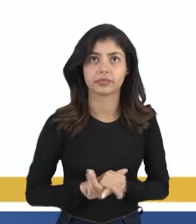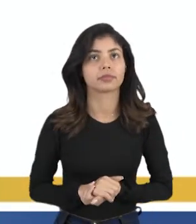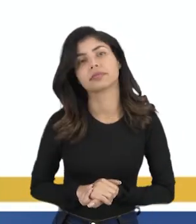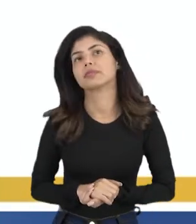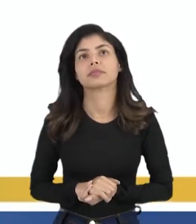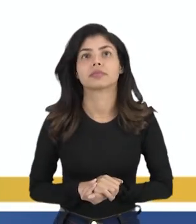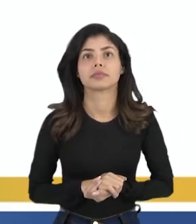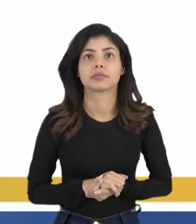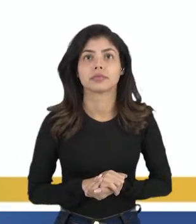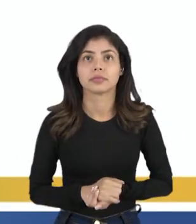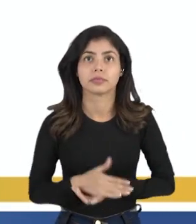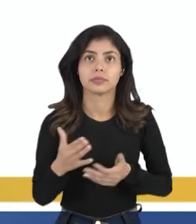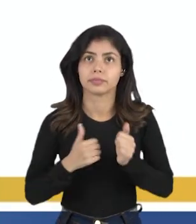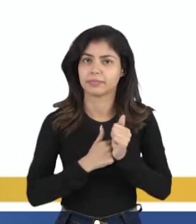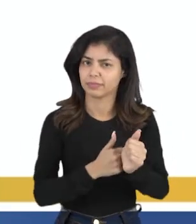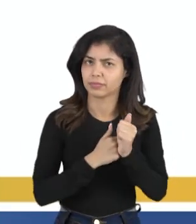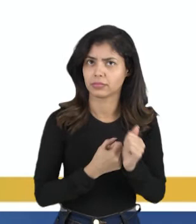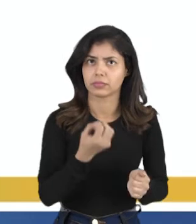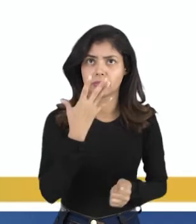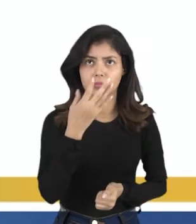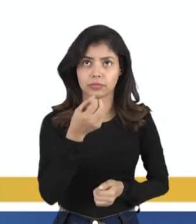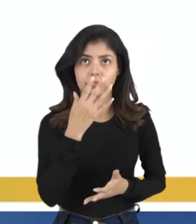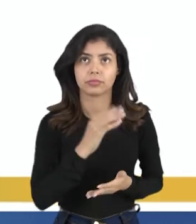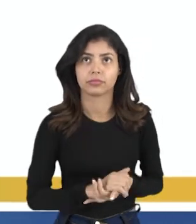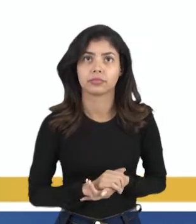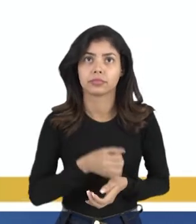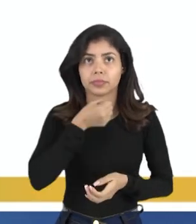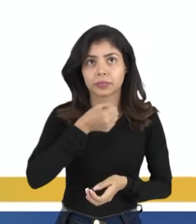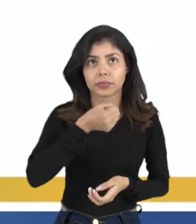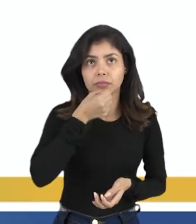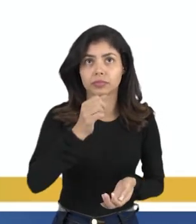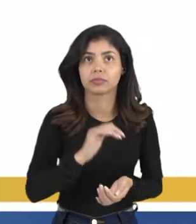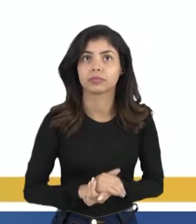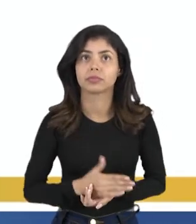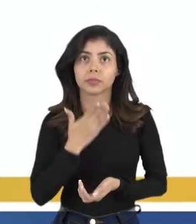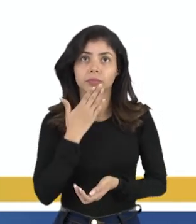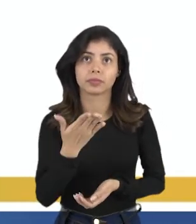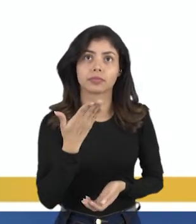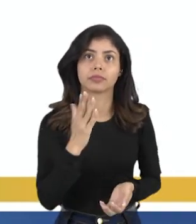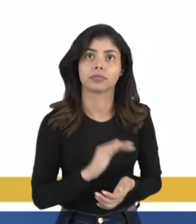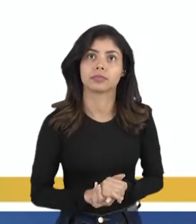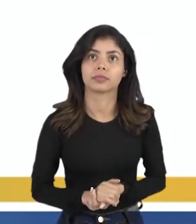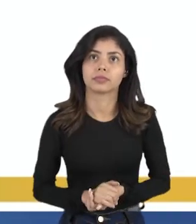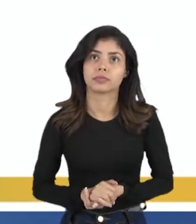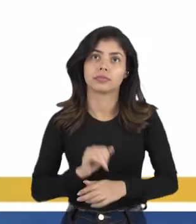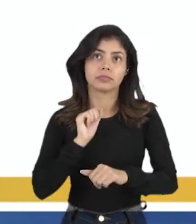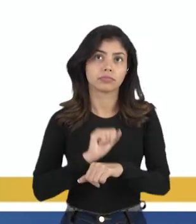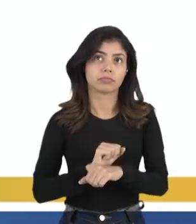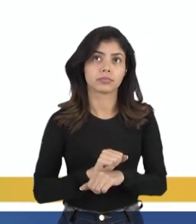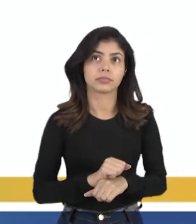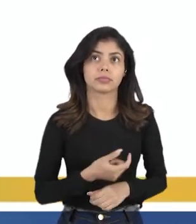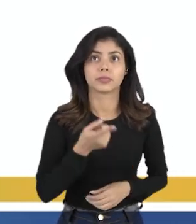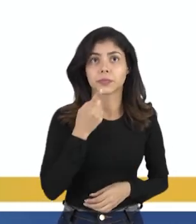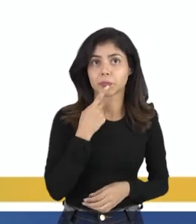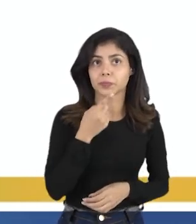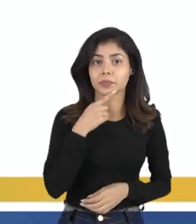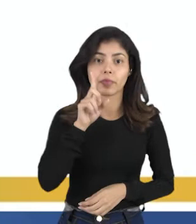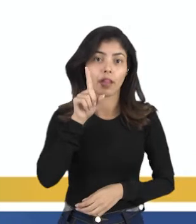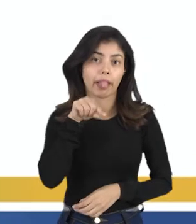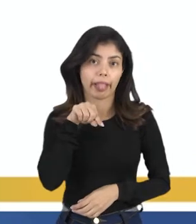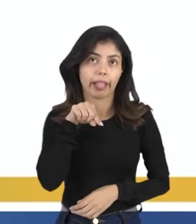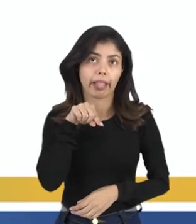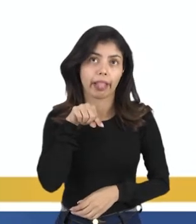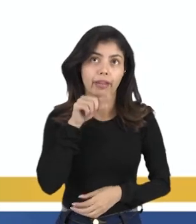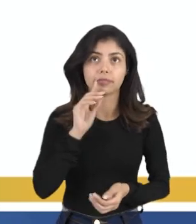fotografia foi tirada. Diante da perseguição dos fotógrafos e repórteres que pediam que fizesse uma pose, ele mostrou a